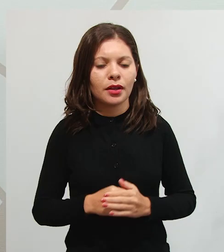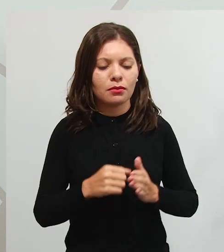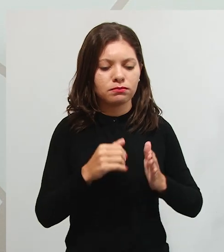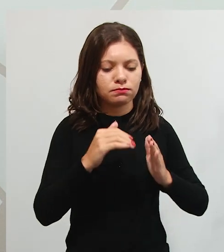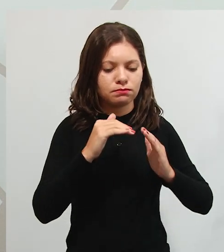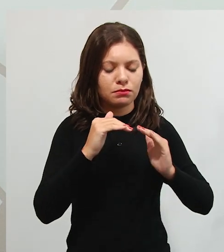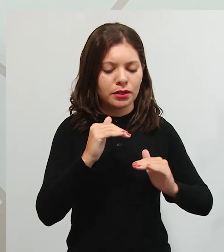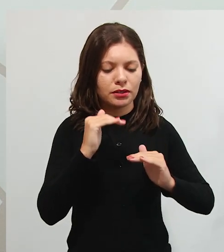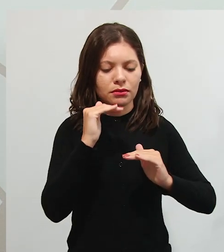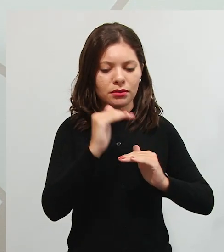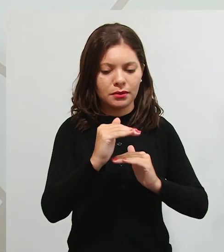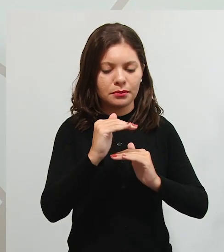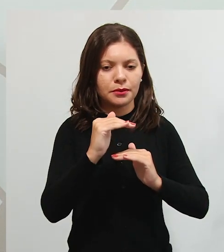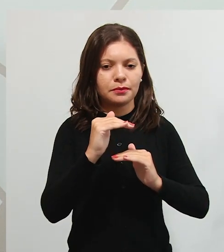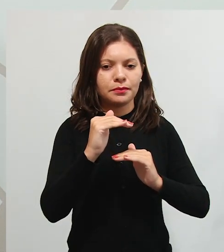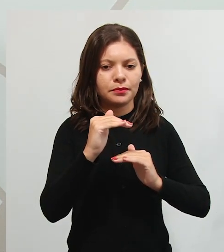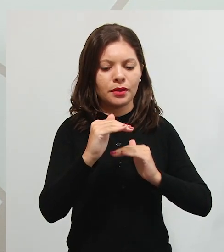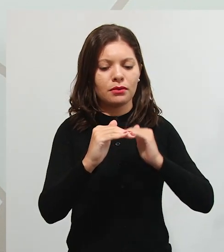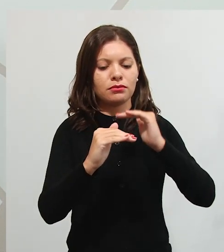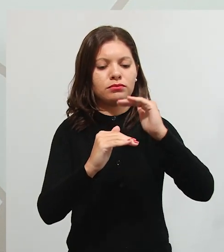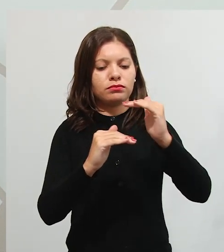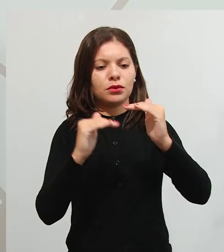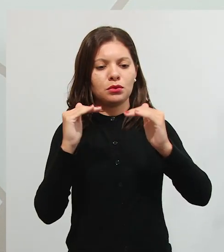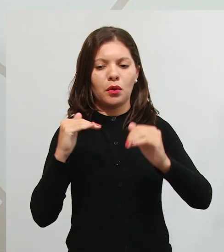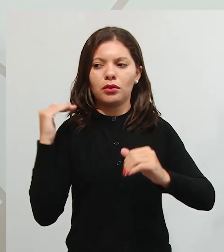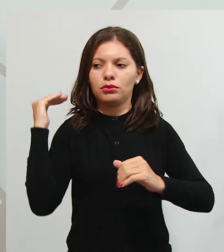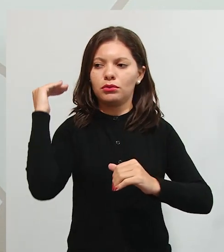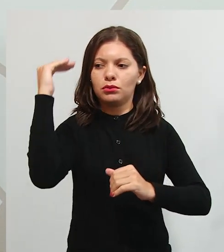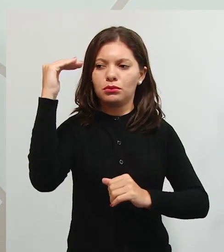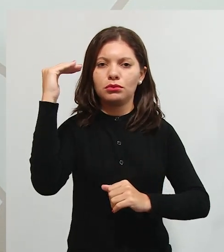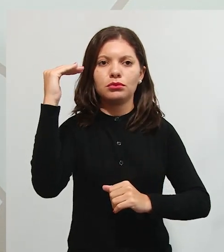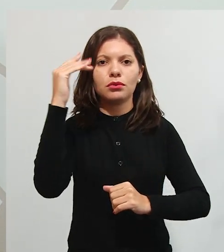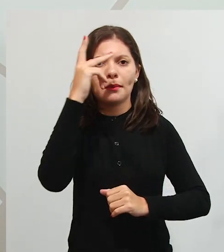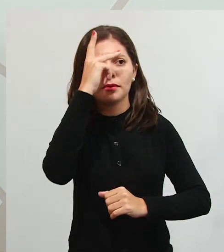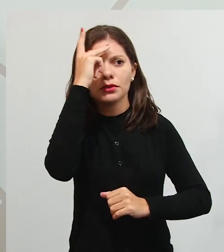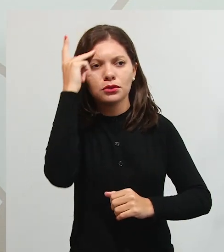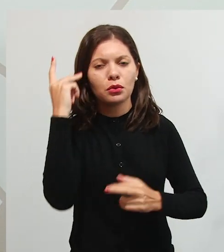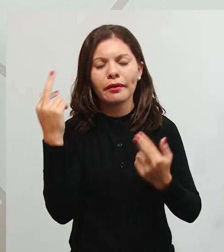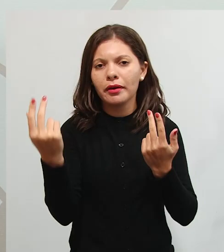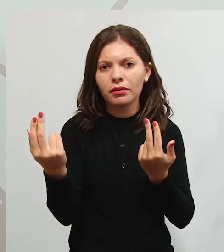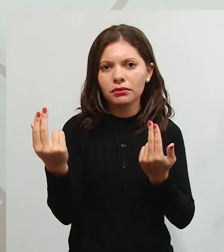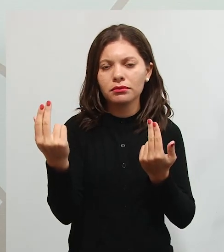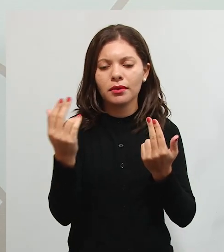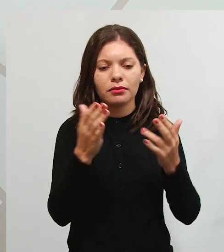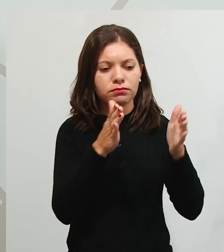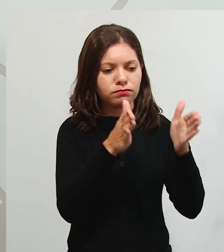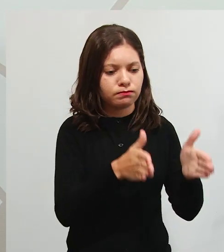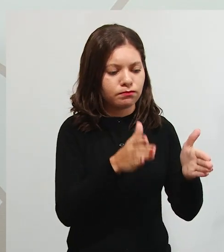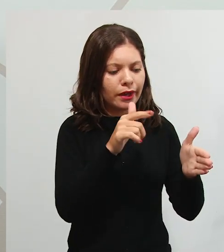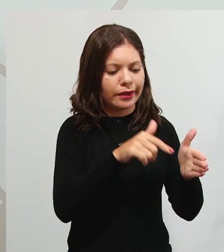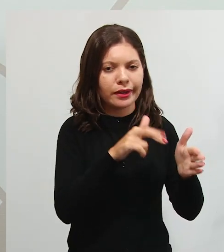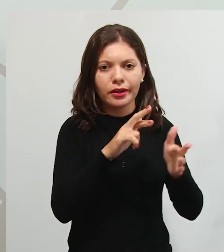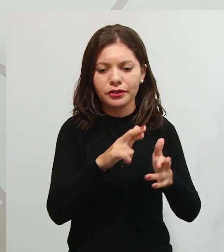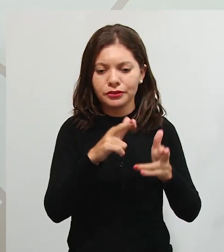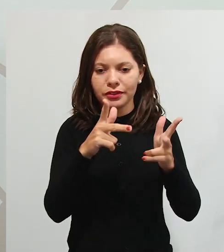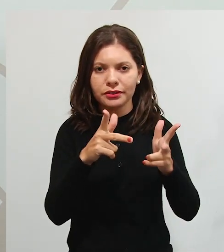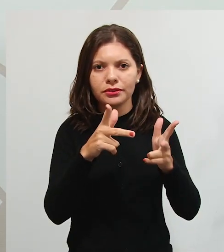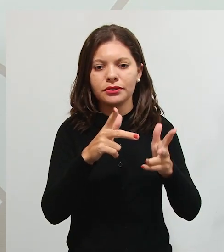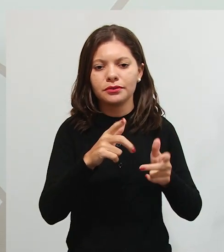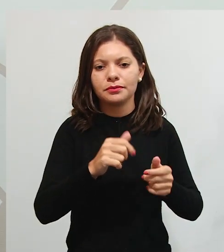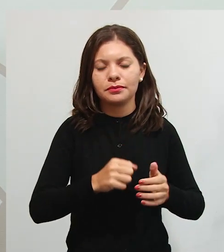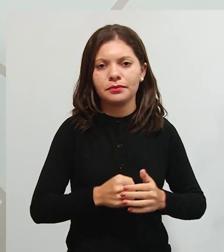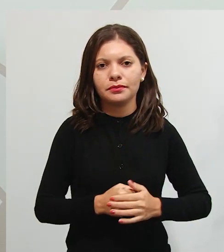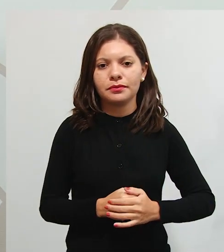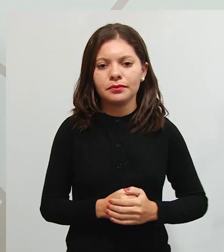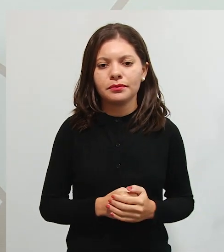uma etapa, né? Porque a criança e o adulto, eles são a mesma pessoa, só que em momentos diferentes. Ela está num momento